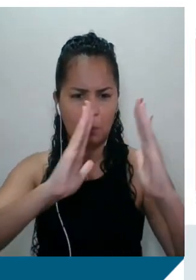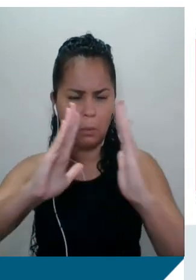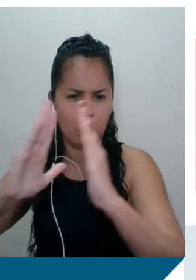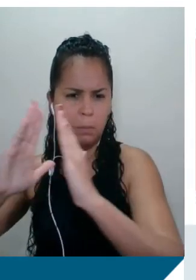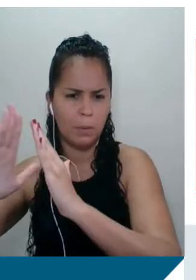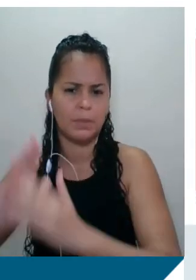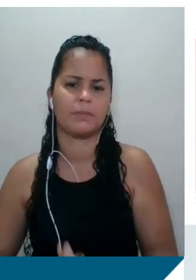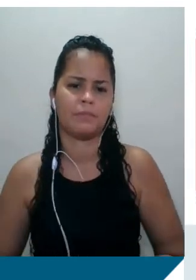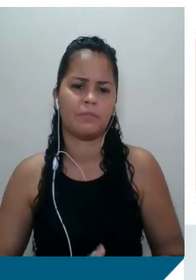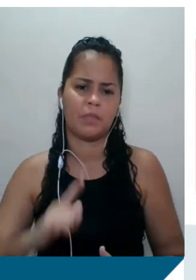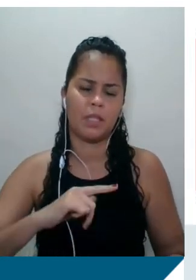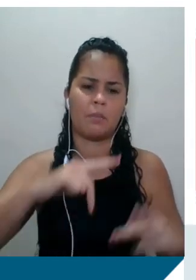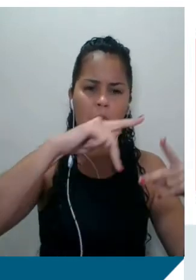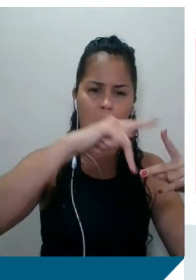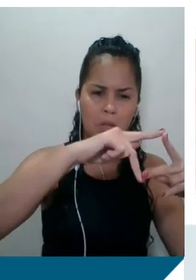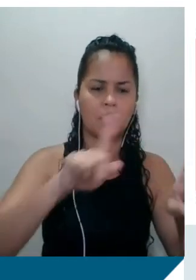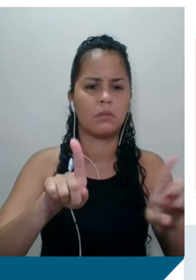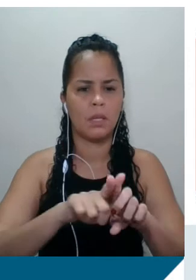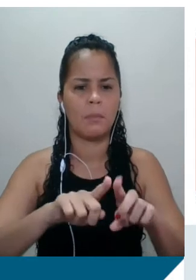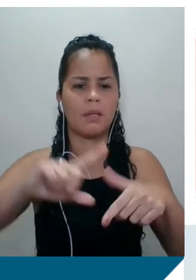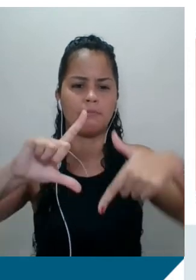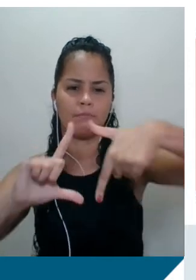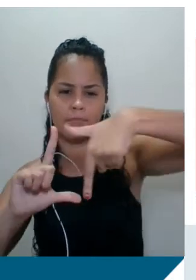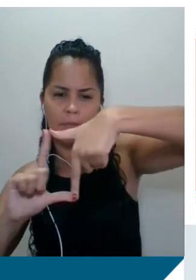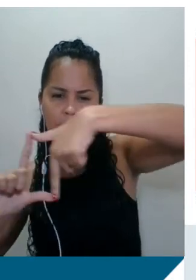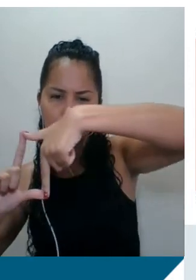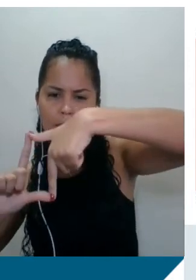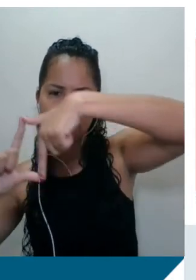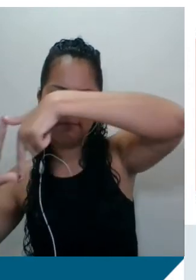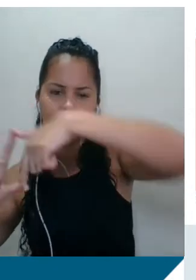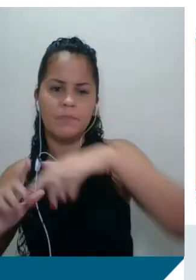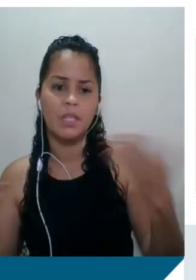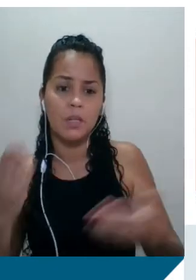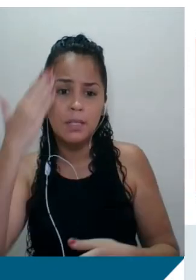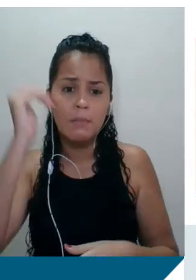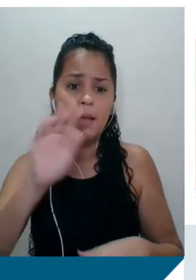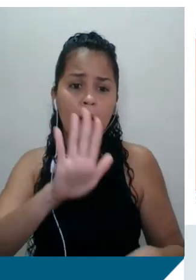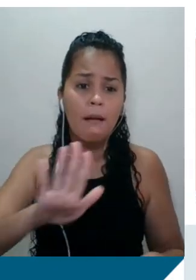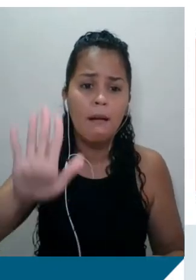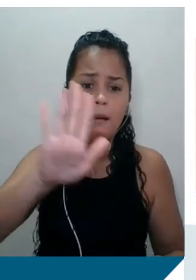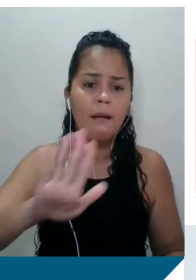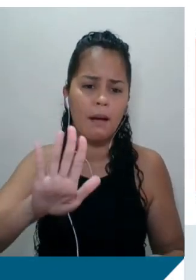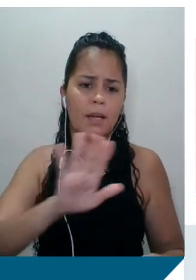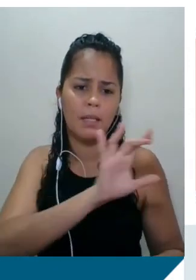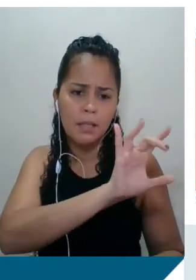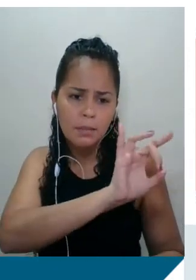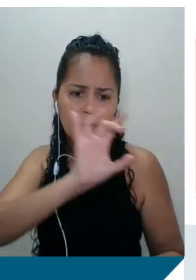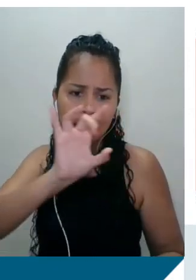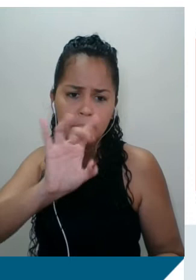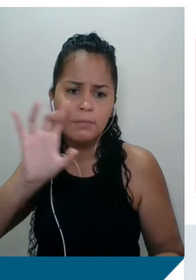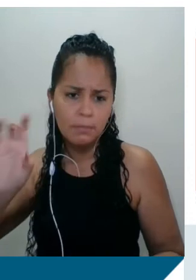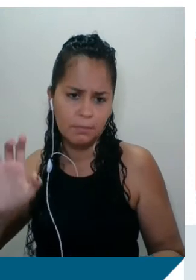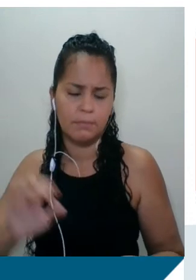diferentes retângulos e um quadrado e vou agora descobrir qual é a área. Posso fazer as áreas individuais de